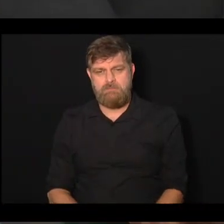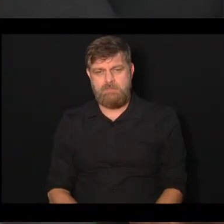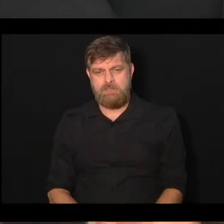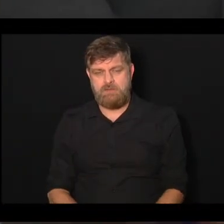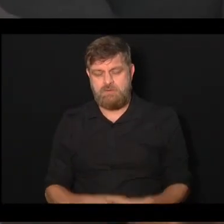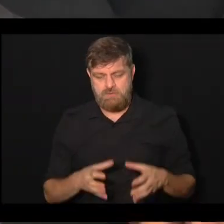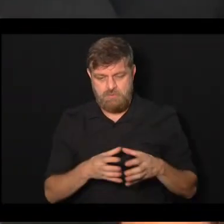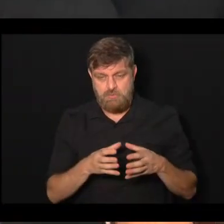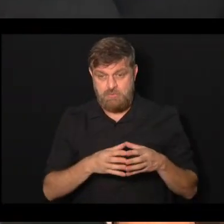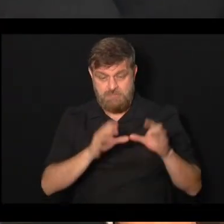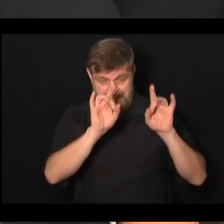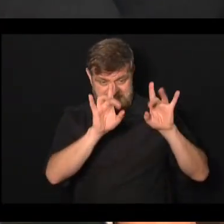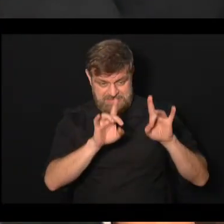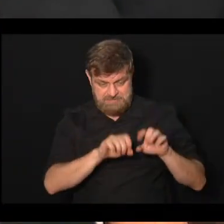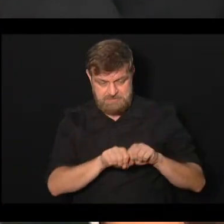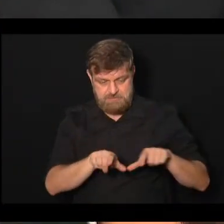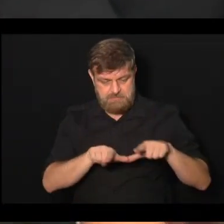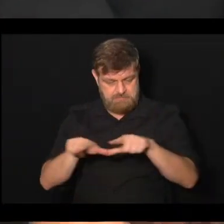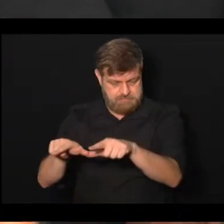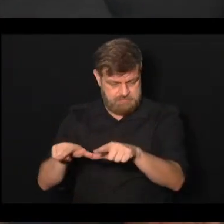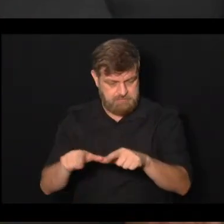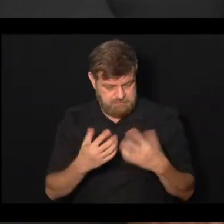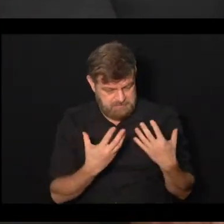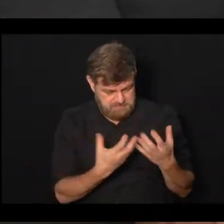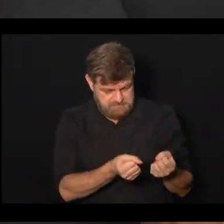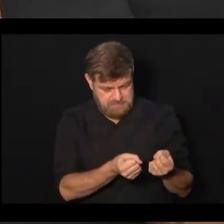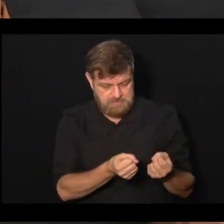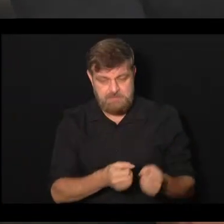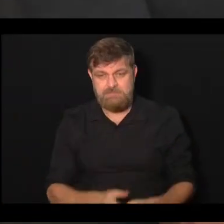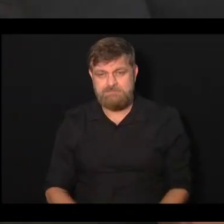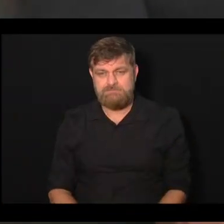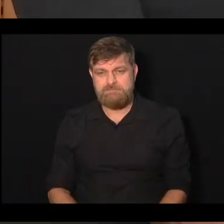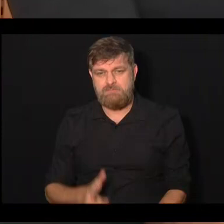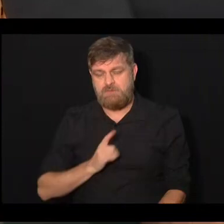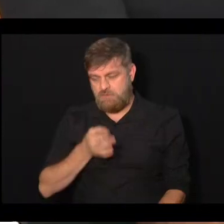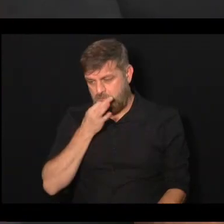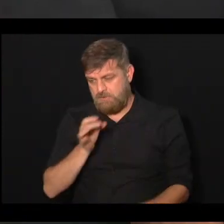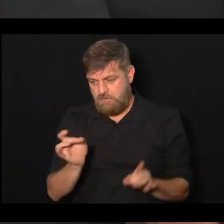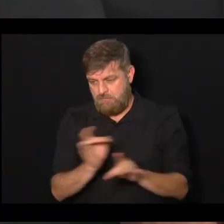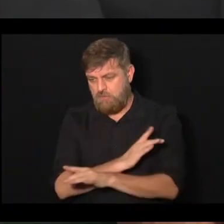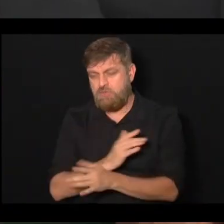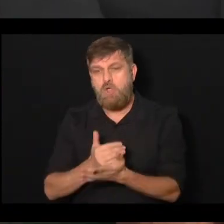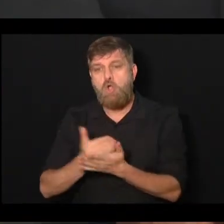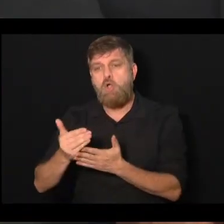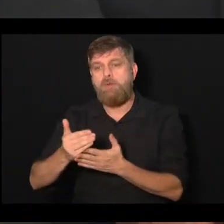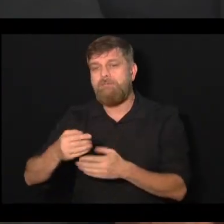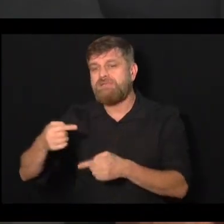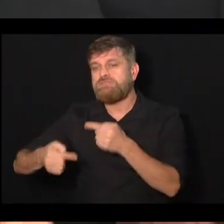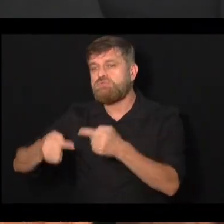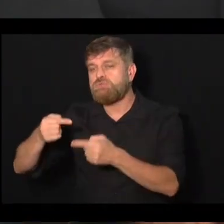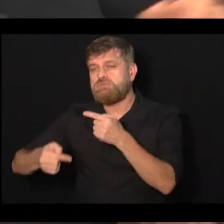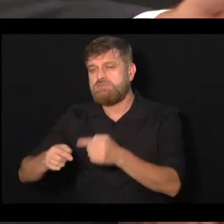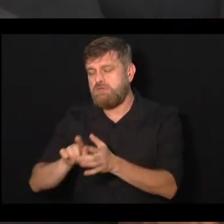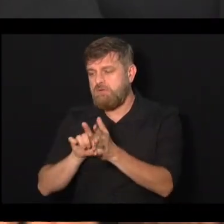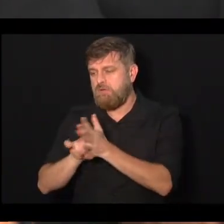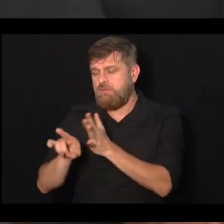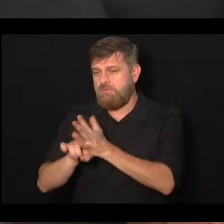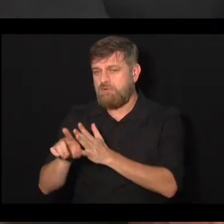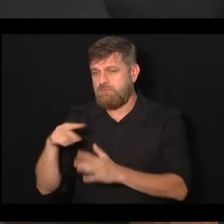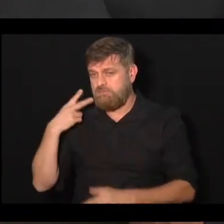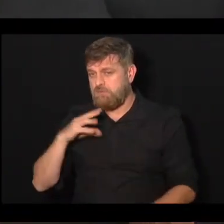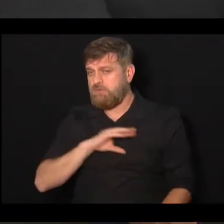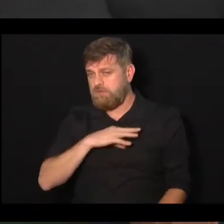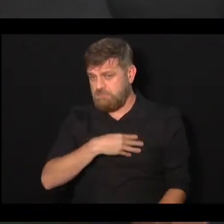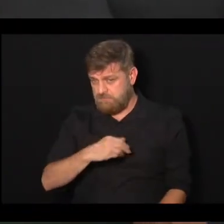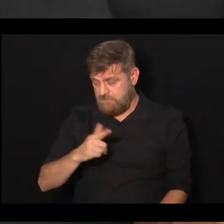Parecer da Comissão Especial de Honraria favorável. Com o parecer favorável ao projeto, a matéria entra em discussão. Indago do vereador